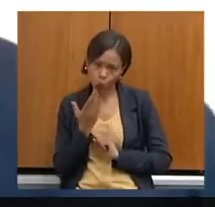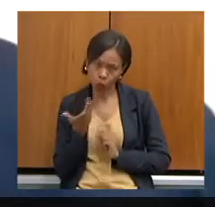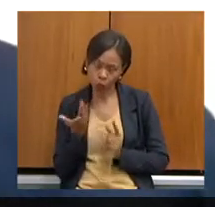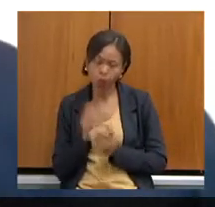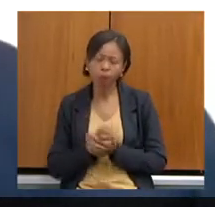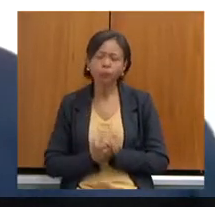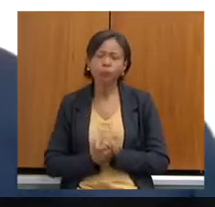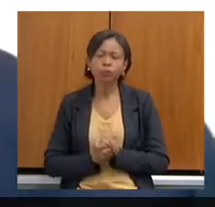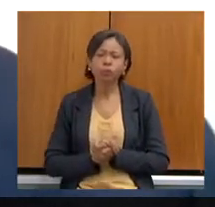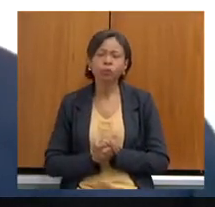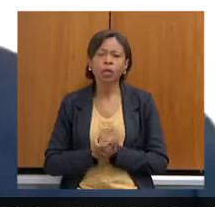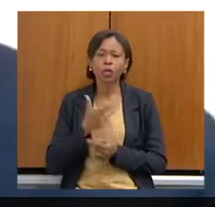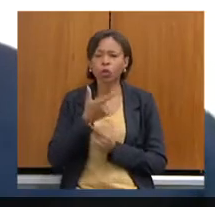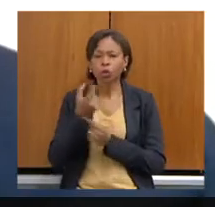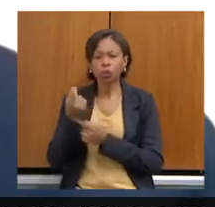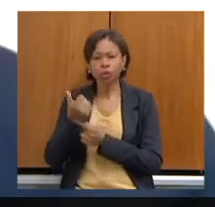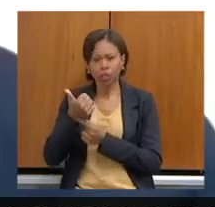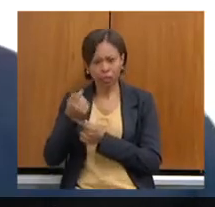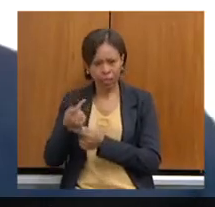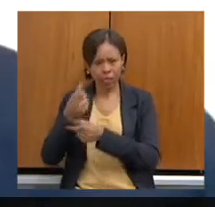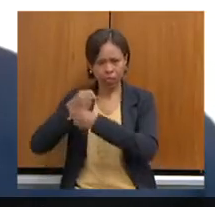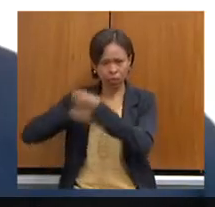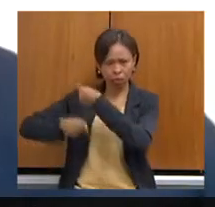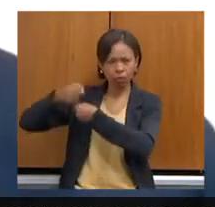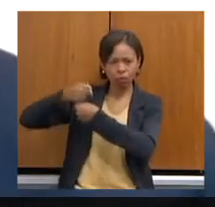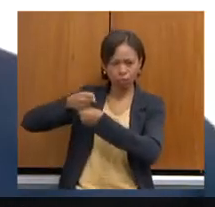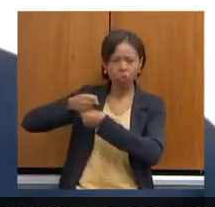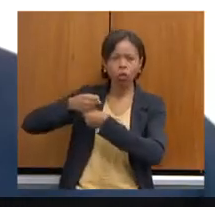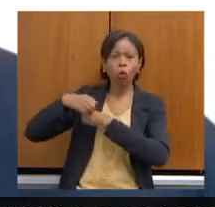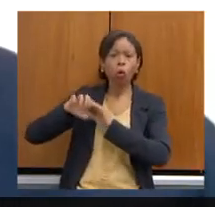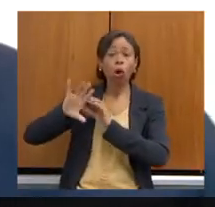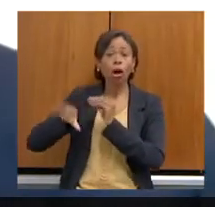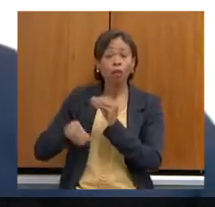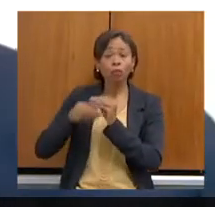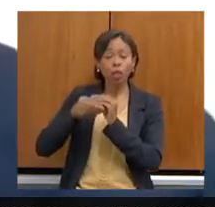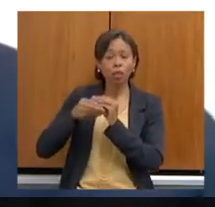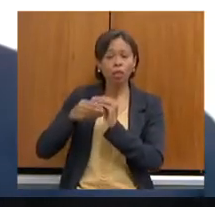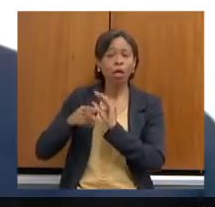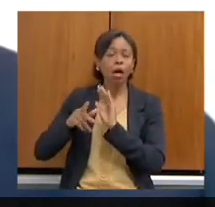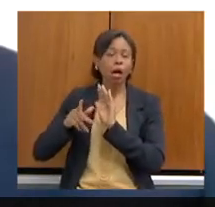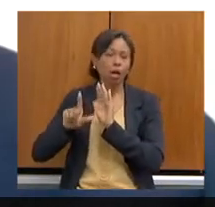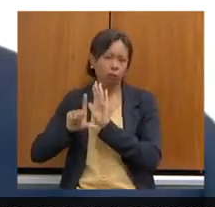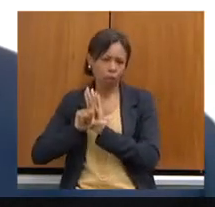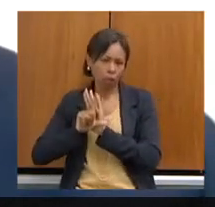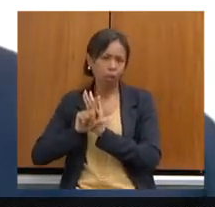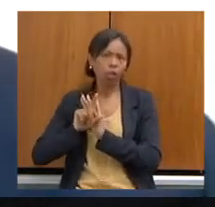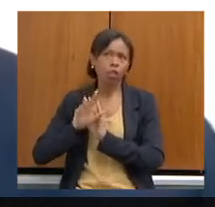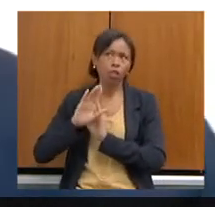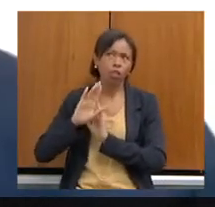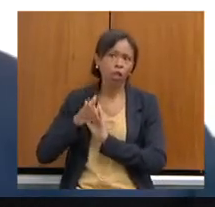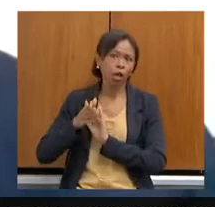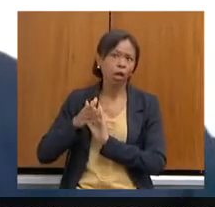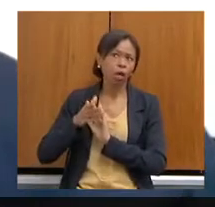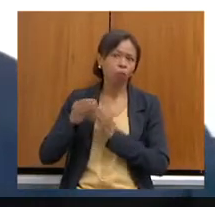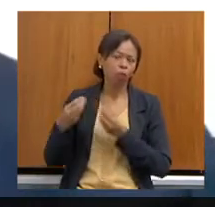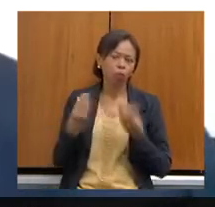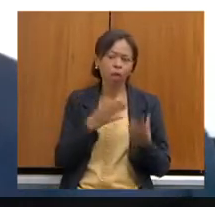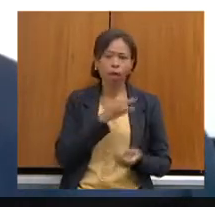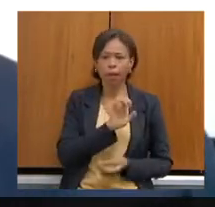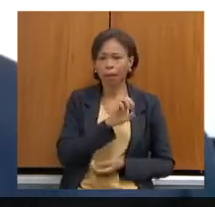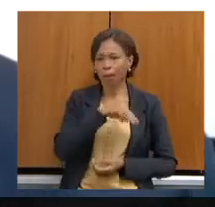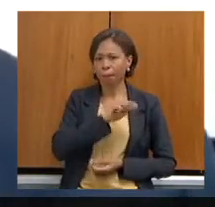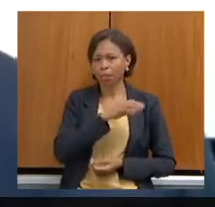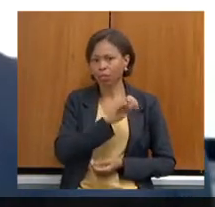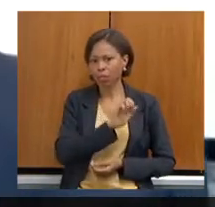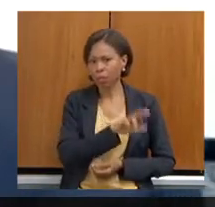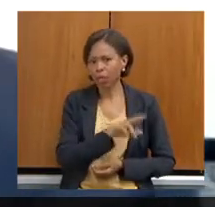ver desde 2017 eu tenho medo apartamento alocada de matéria 71 mil réis para Kit pera mais 12 mil resto